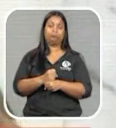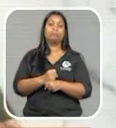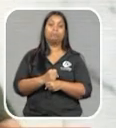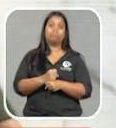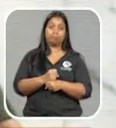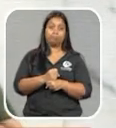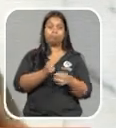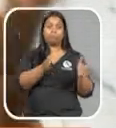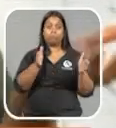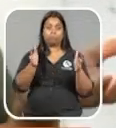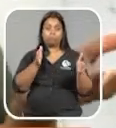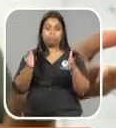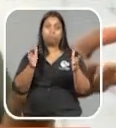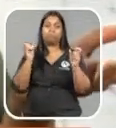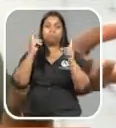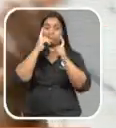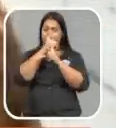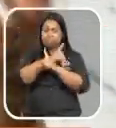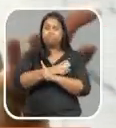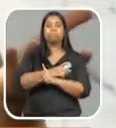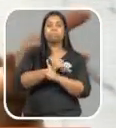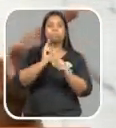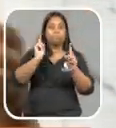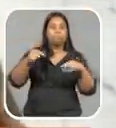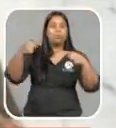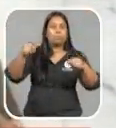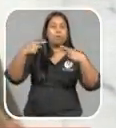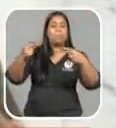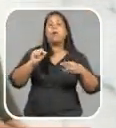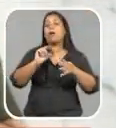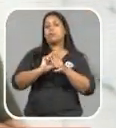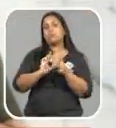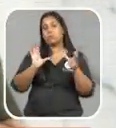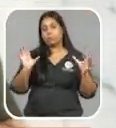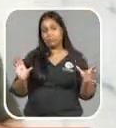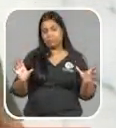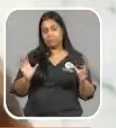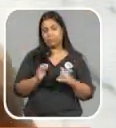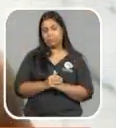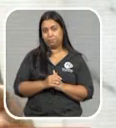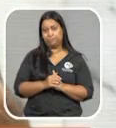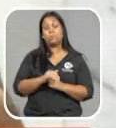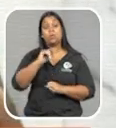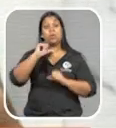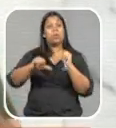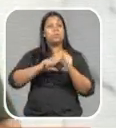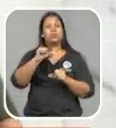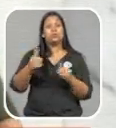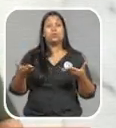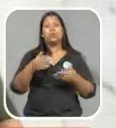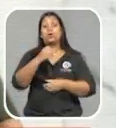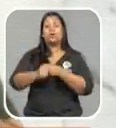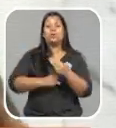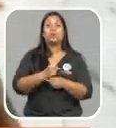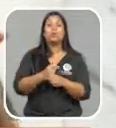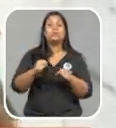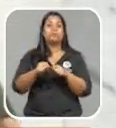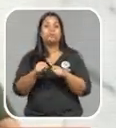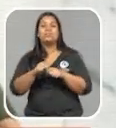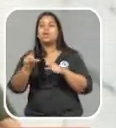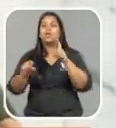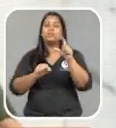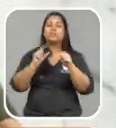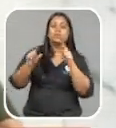ataque permanente à democracia. A atmosfera mudou. Então, é um ano de escolher batalhas possíveis, né,